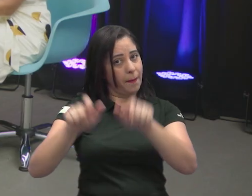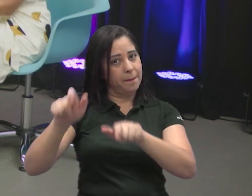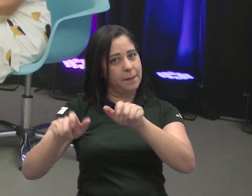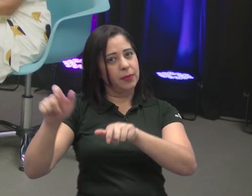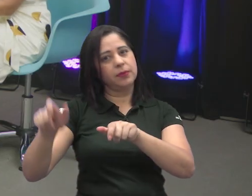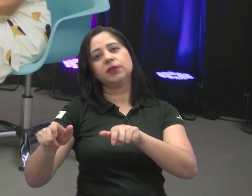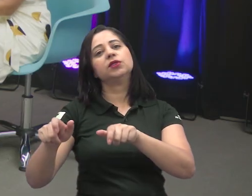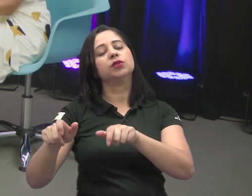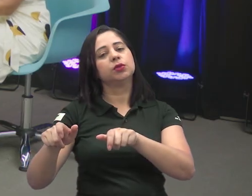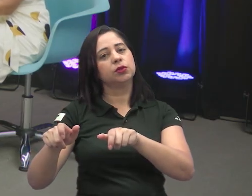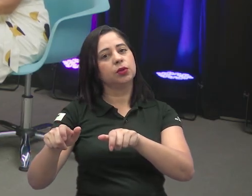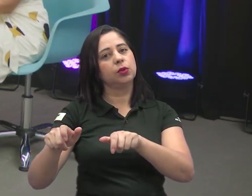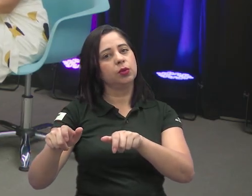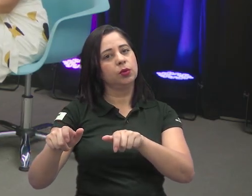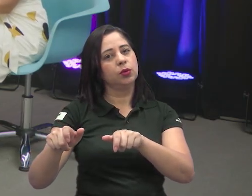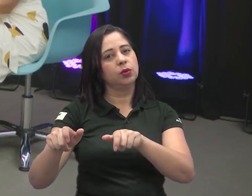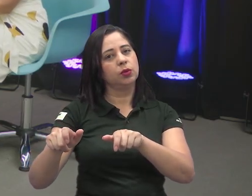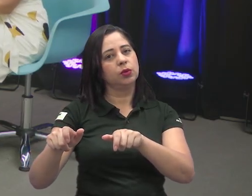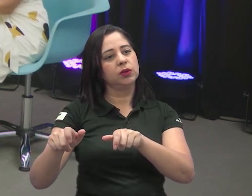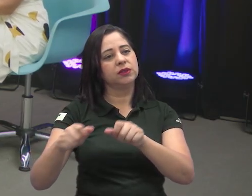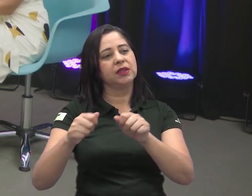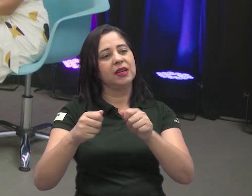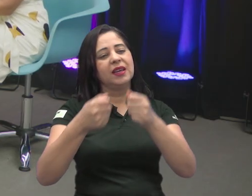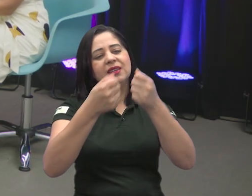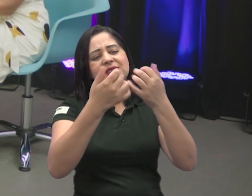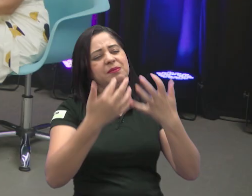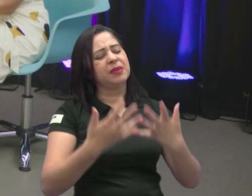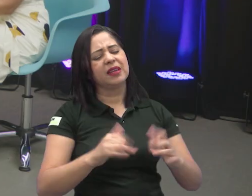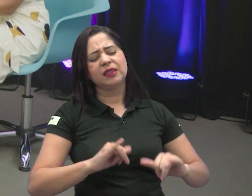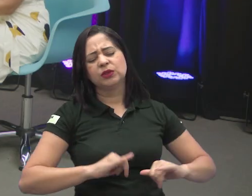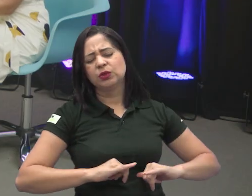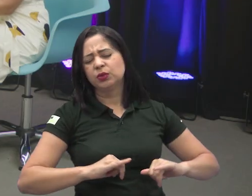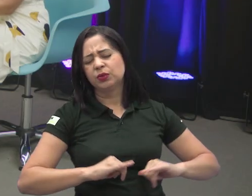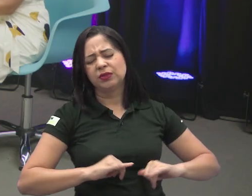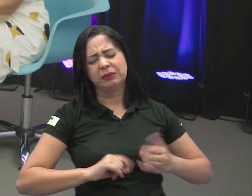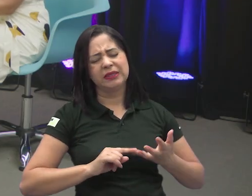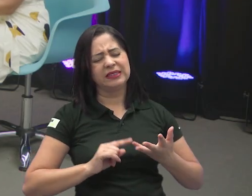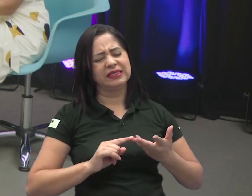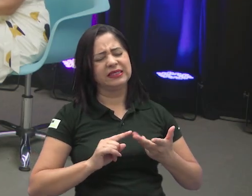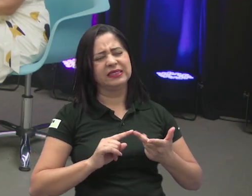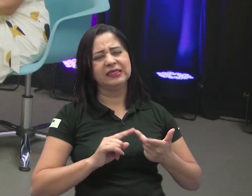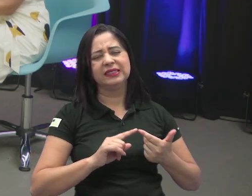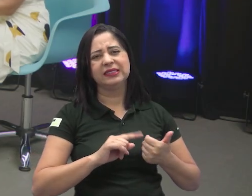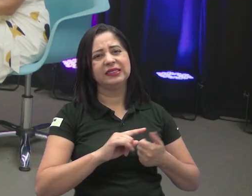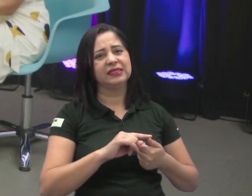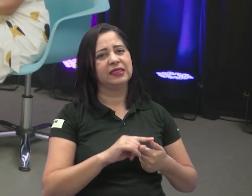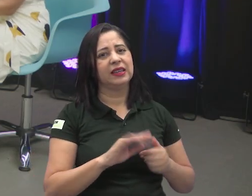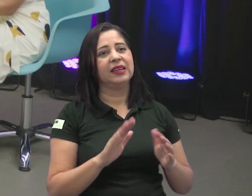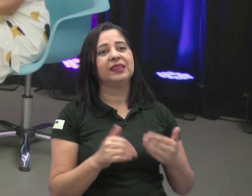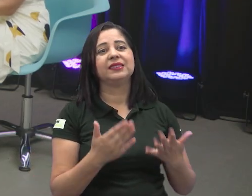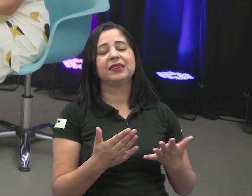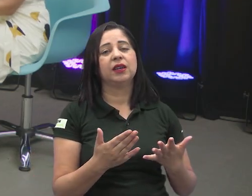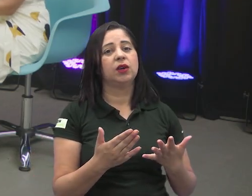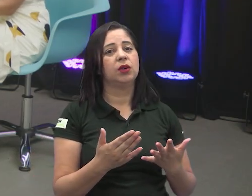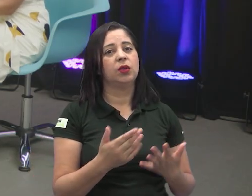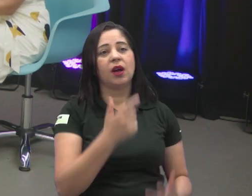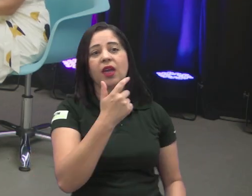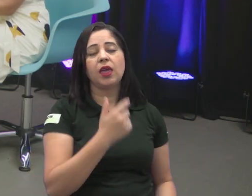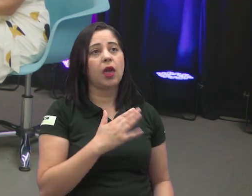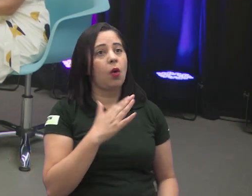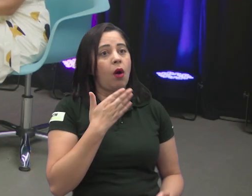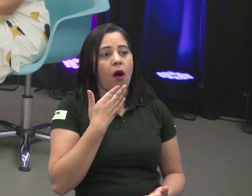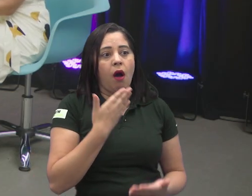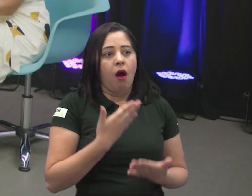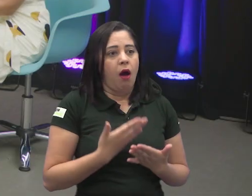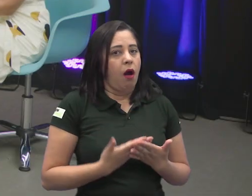mostram, acrescentam os sofrimentos que tiveram. E muitos, alguns momentos riem. E isso para mim foi